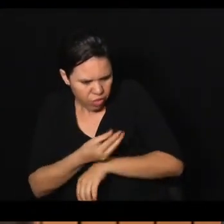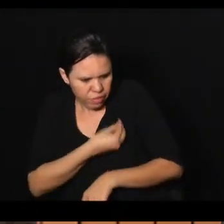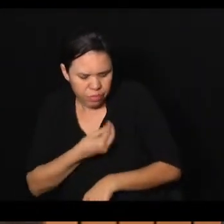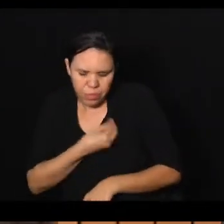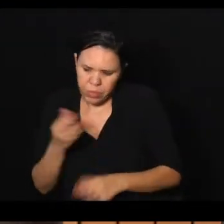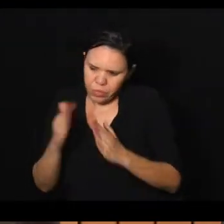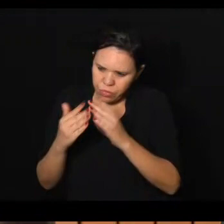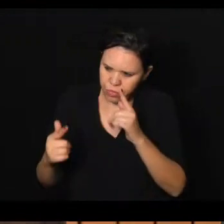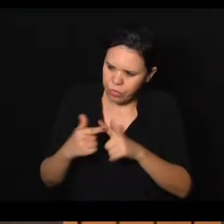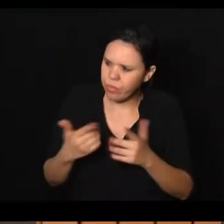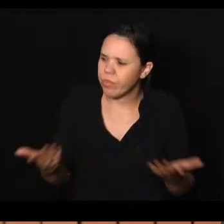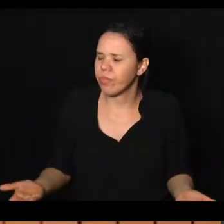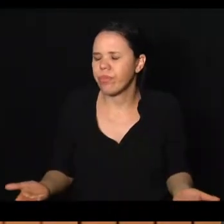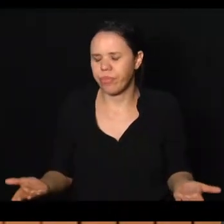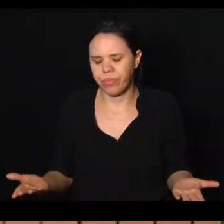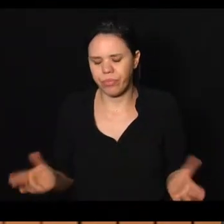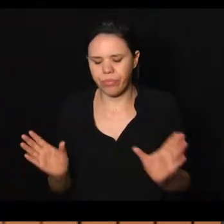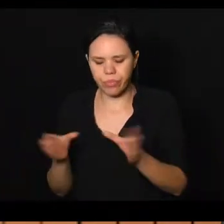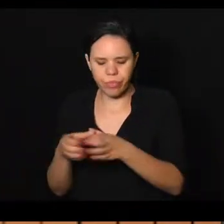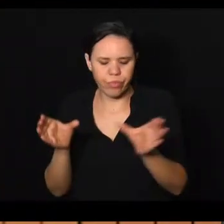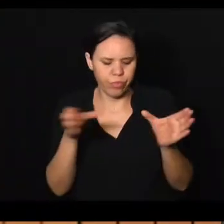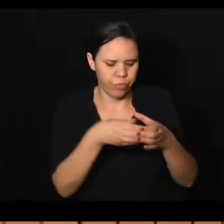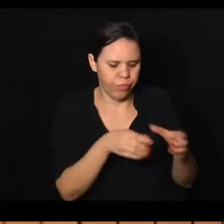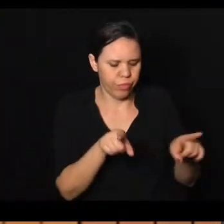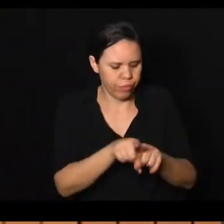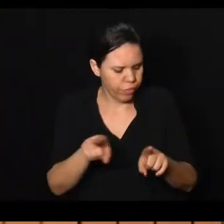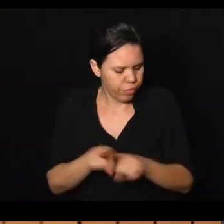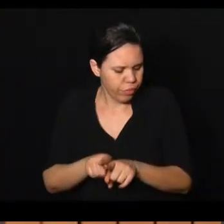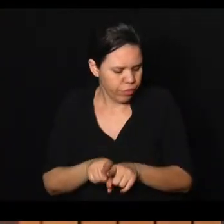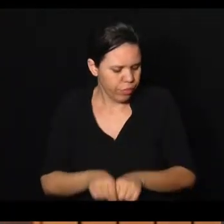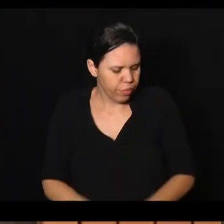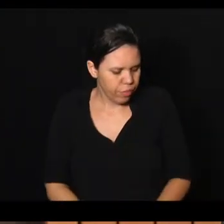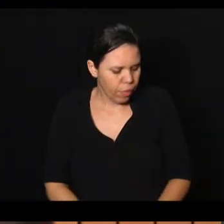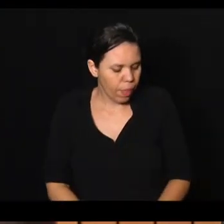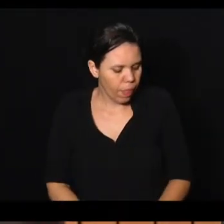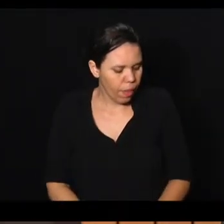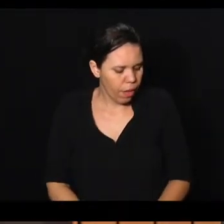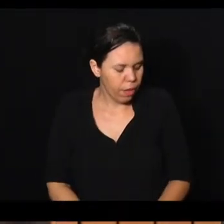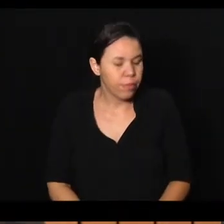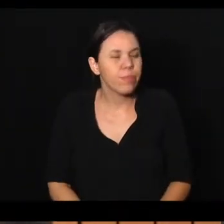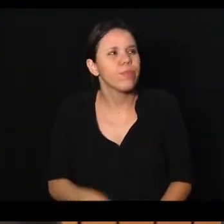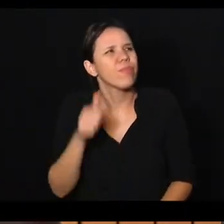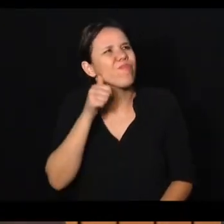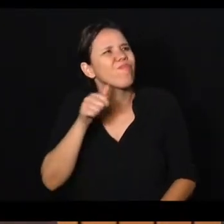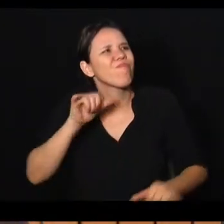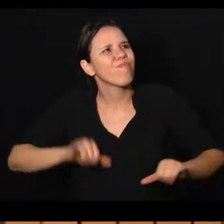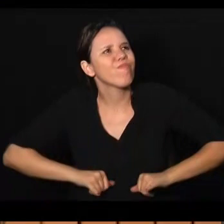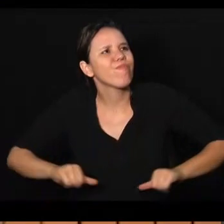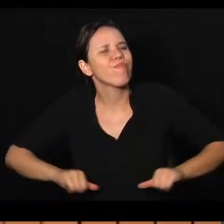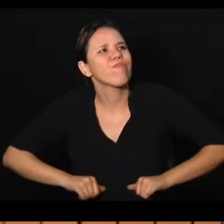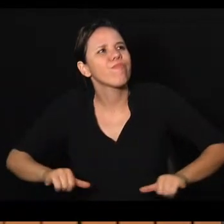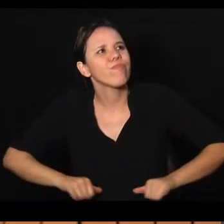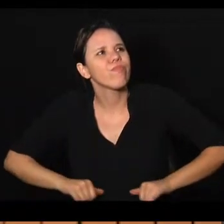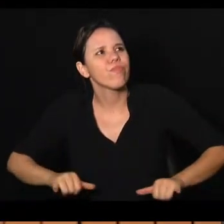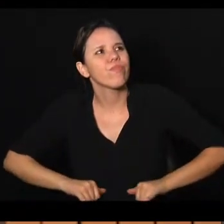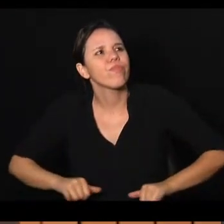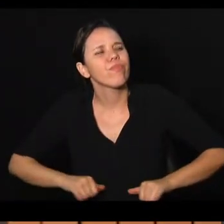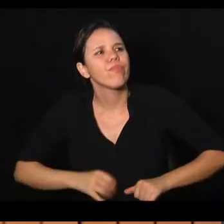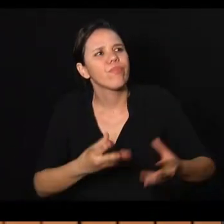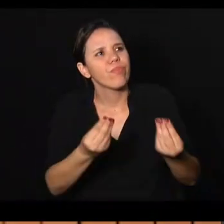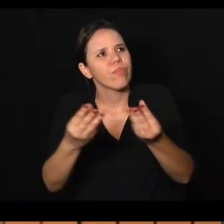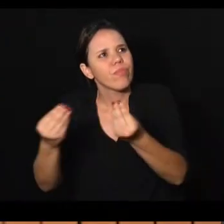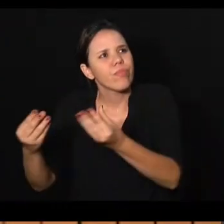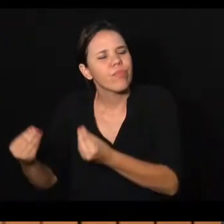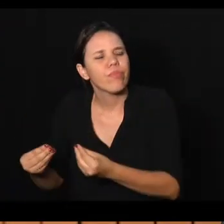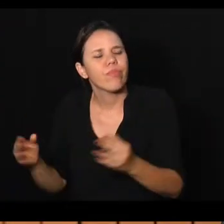nossas igrejas, nas nossas comunidades religiosas. O que essas mulheres estão passando, muitas delas que